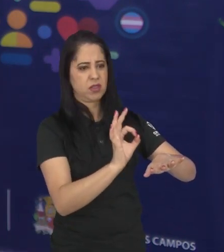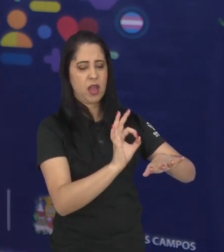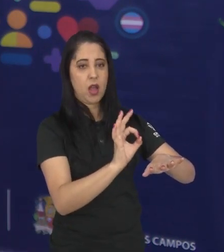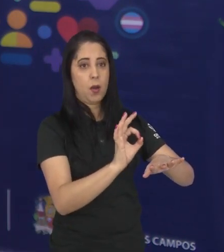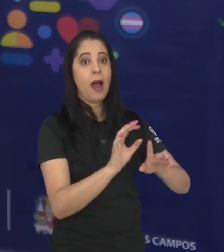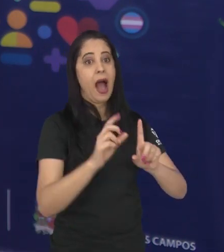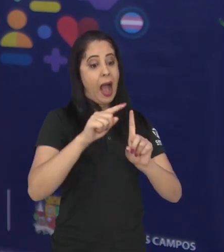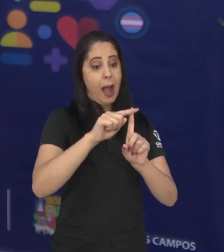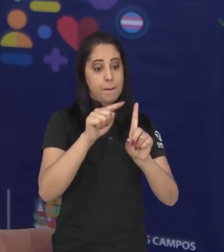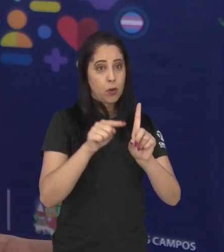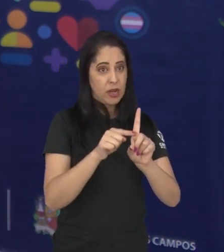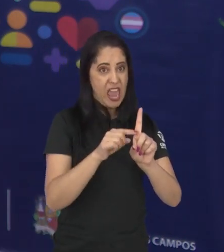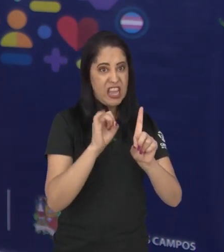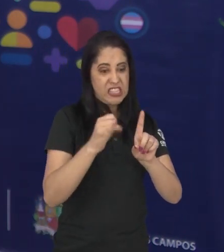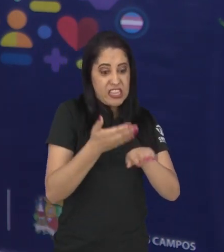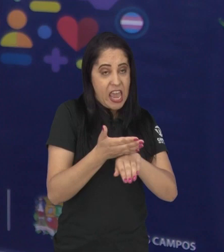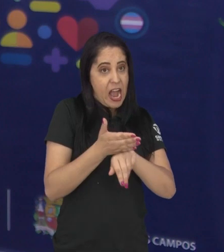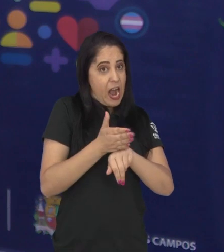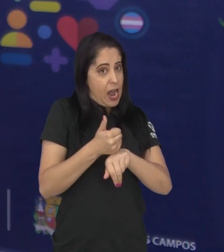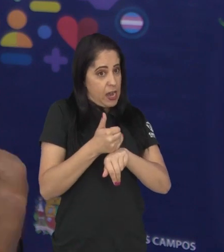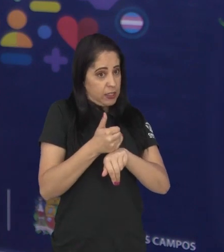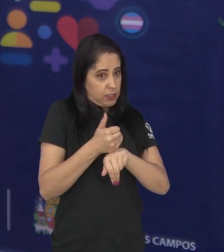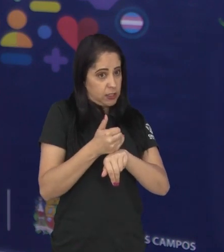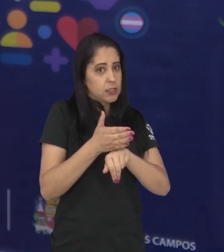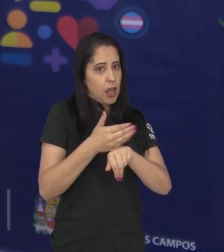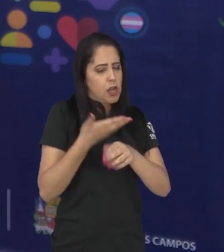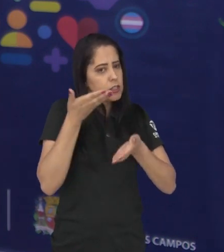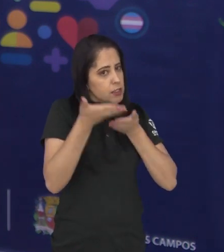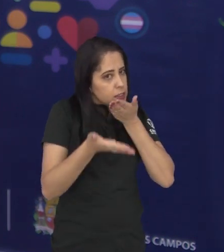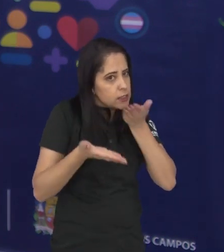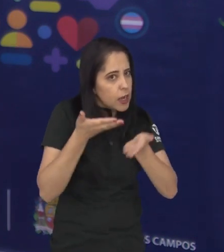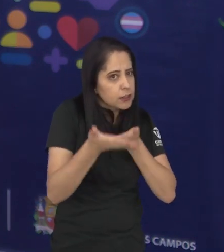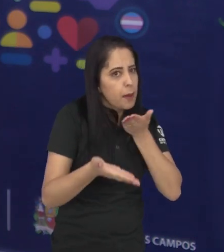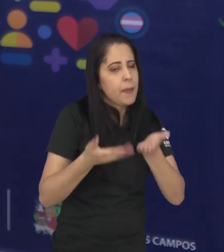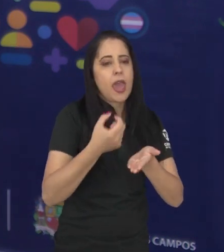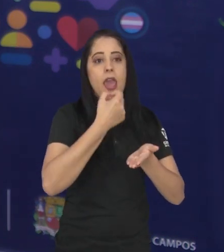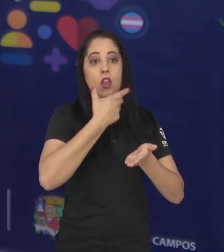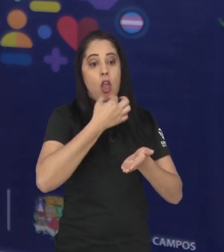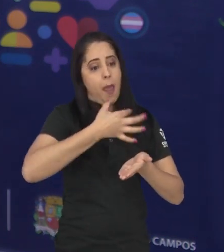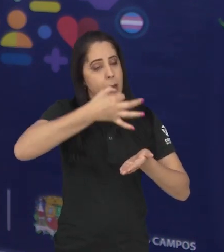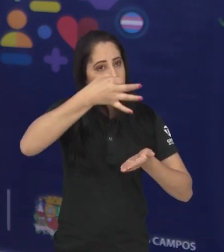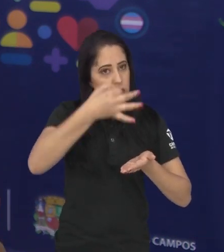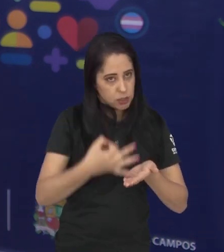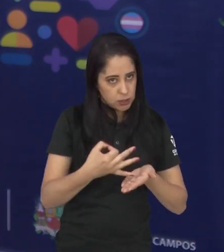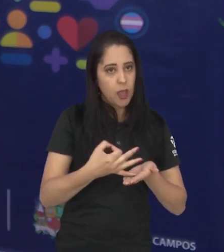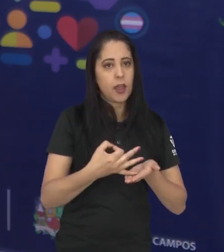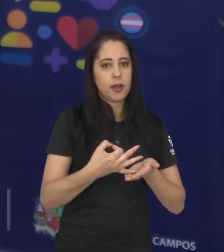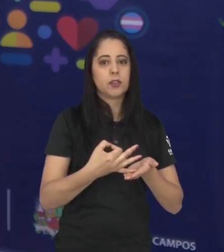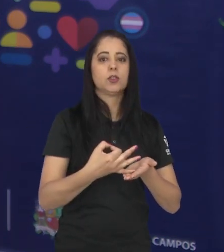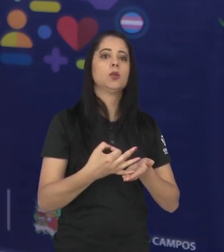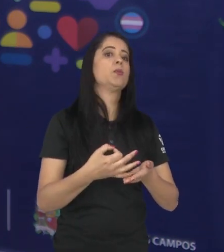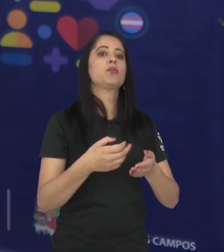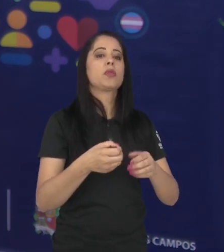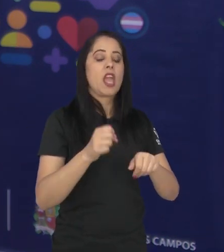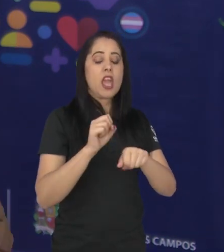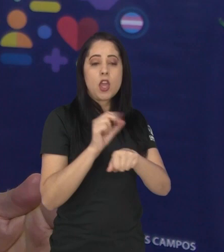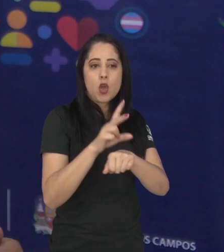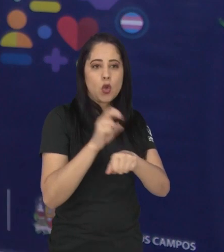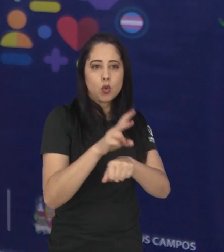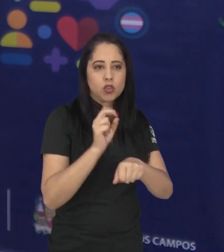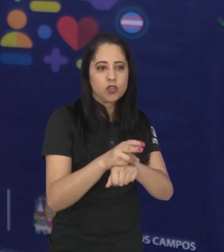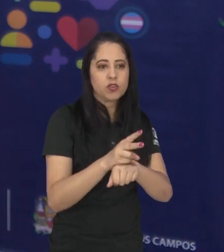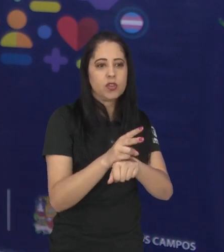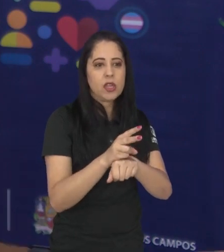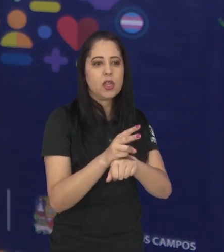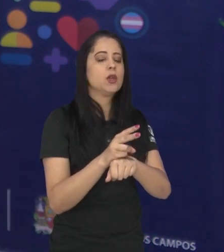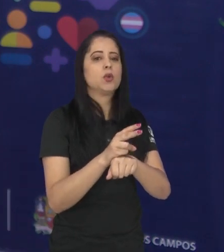pessoas acreditam. A mulher que tem HIV, se ela fizer um diagnóstico antes de engravidar, principalmente, se ela se mantiver com carga